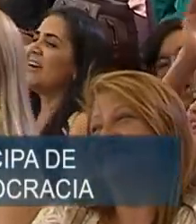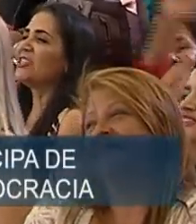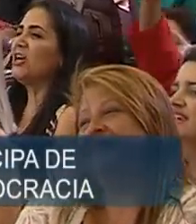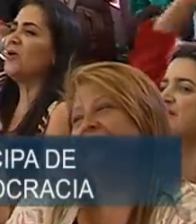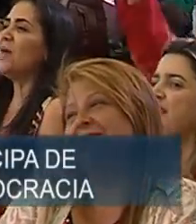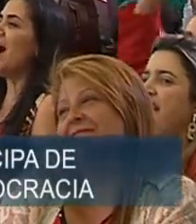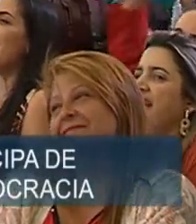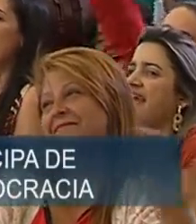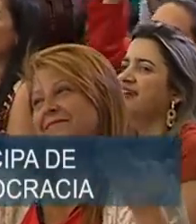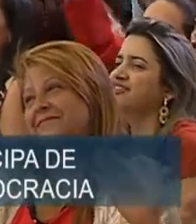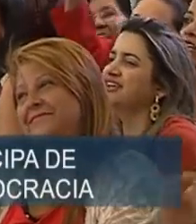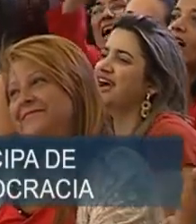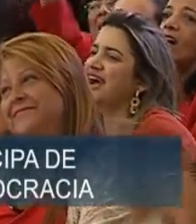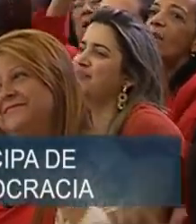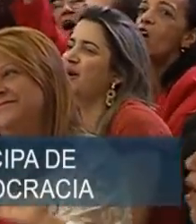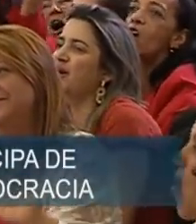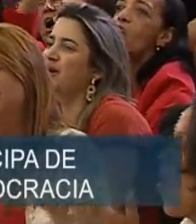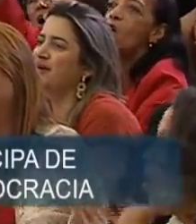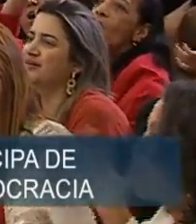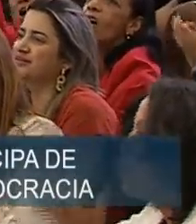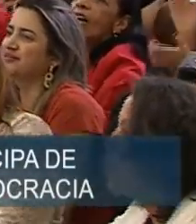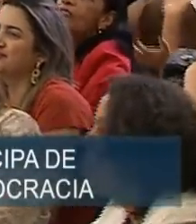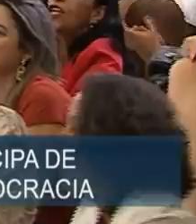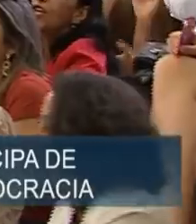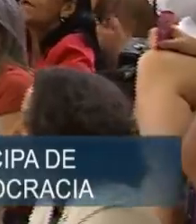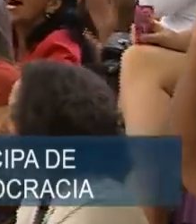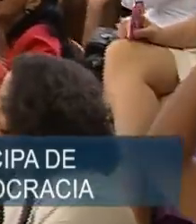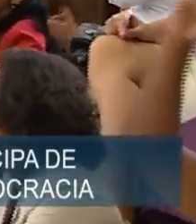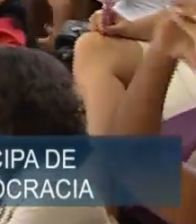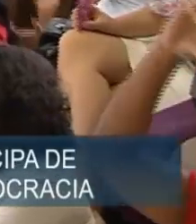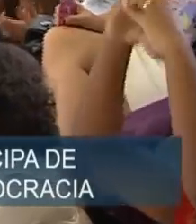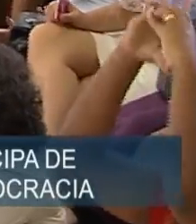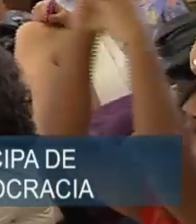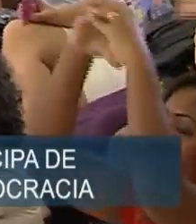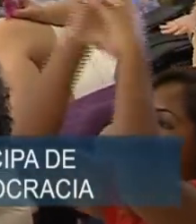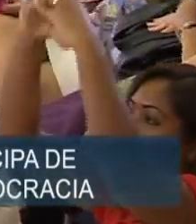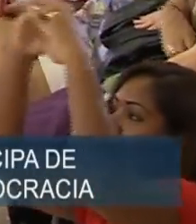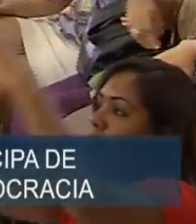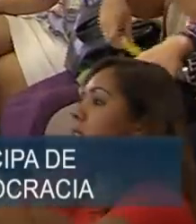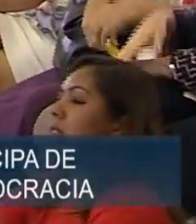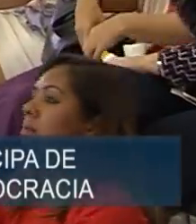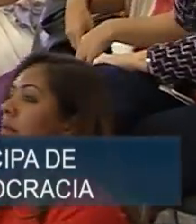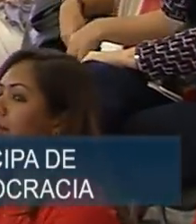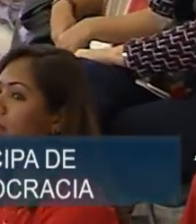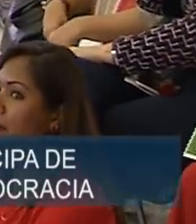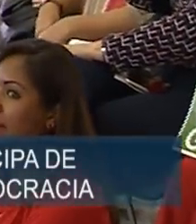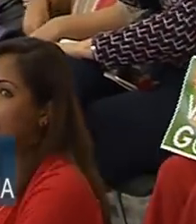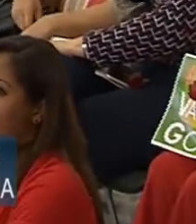amo. Vilma, eu te amo. Vilma, eu te amo.